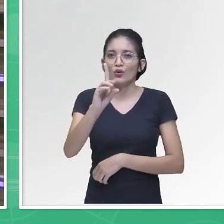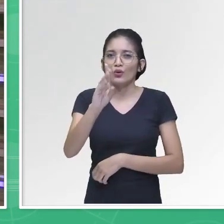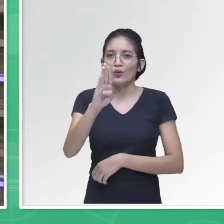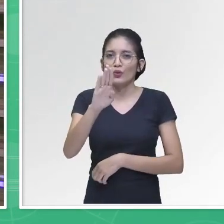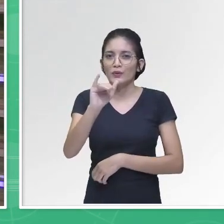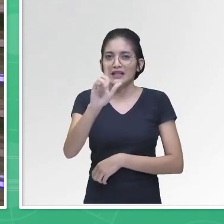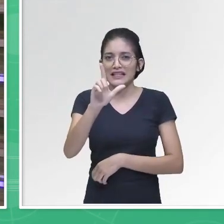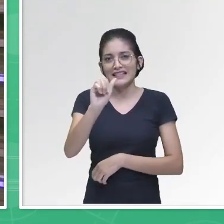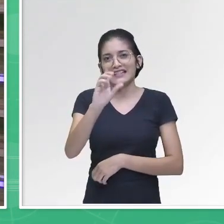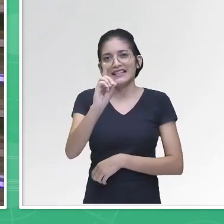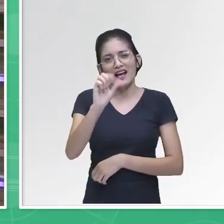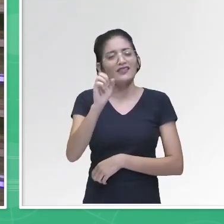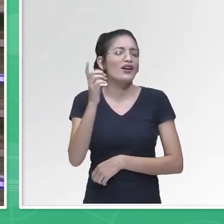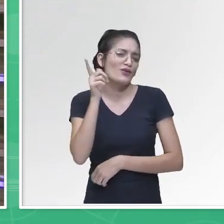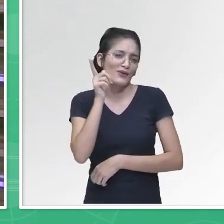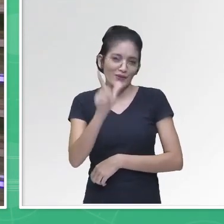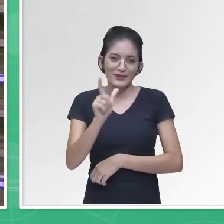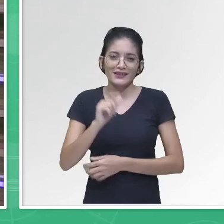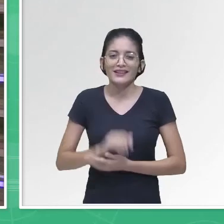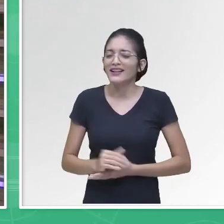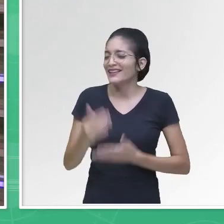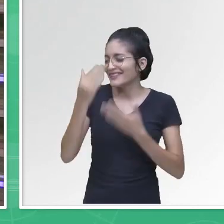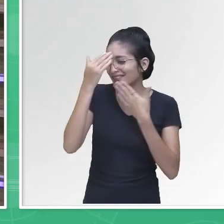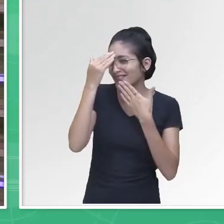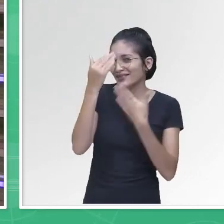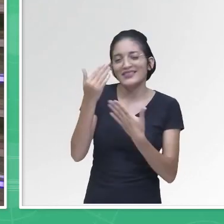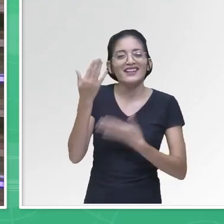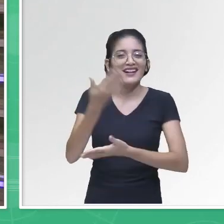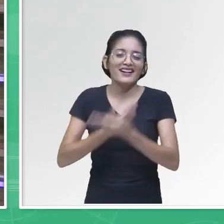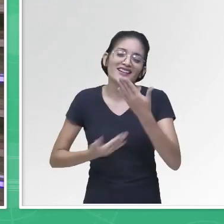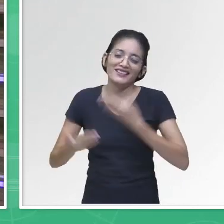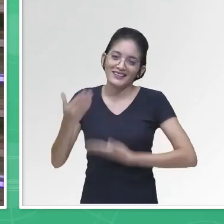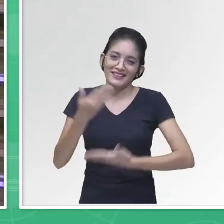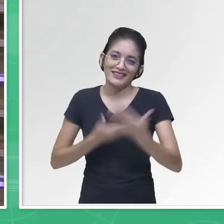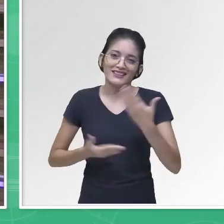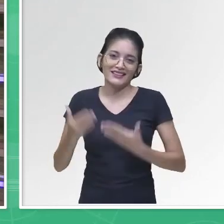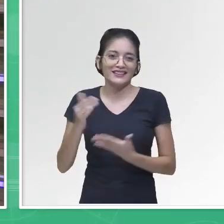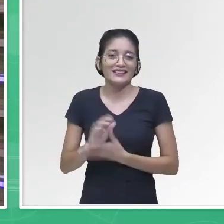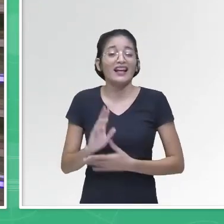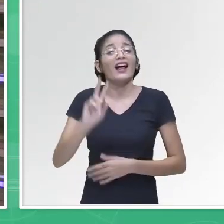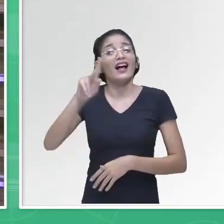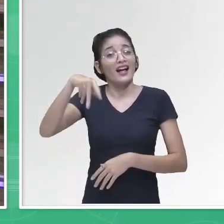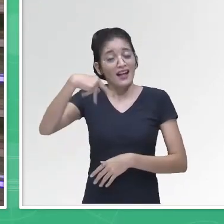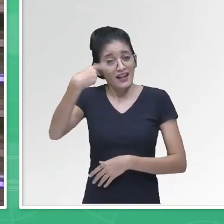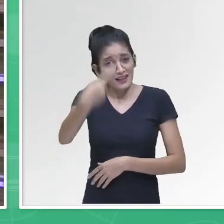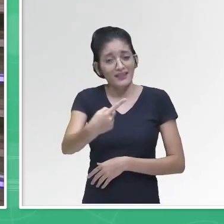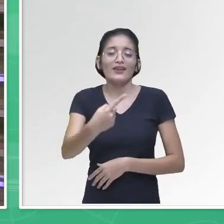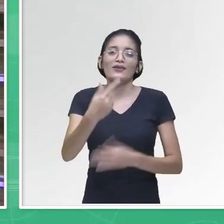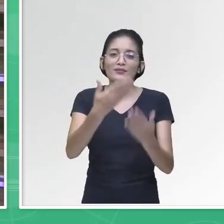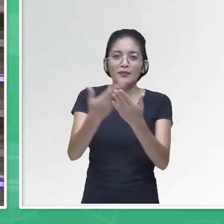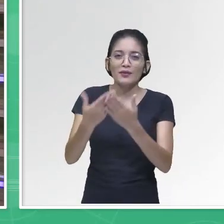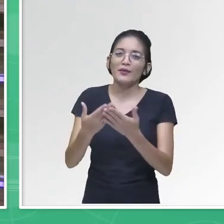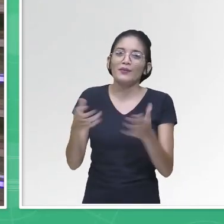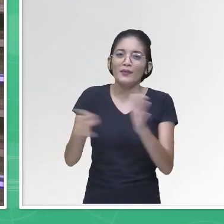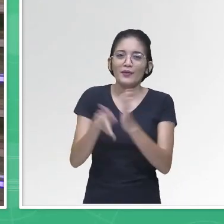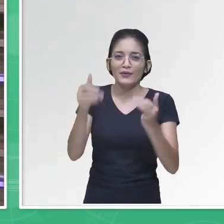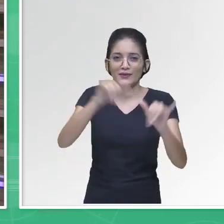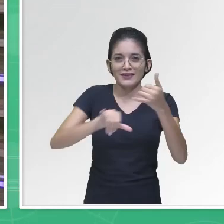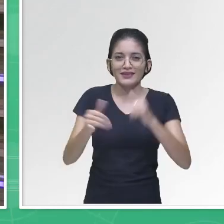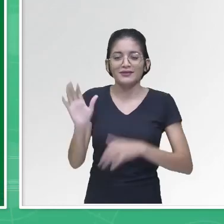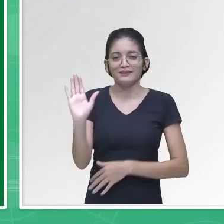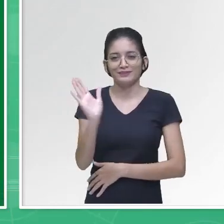só estudar também, né? Então, gente, obrigado pela participação de vocês e até a próxima aula de Química. Tchau!